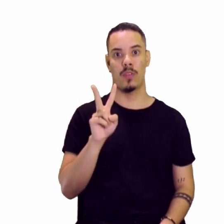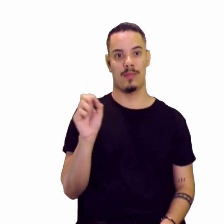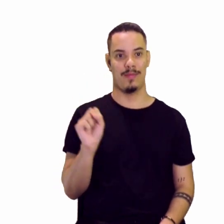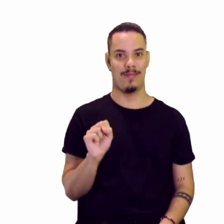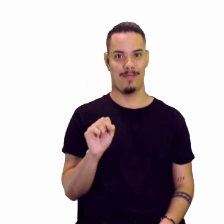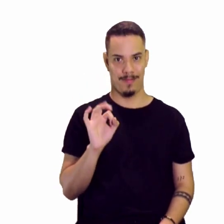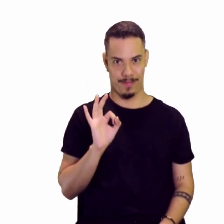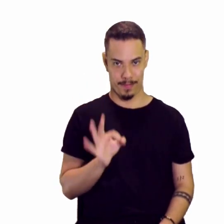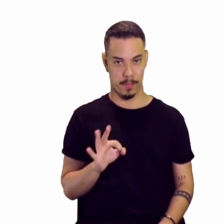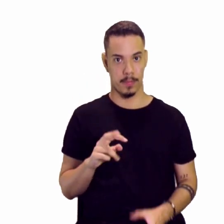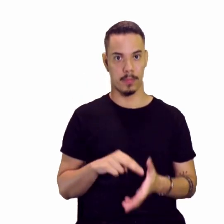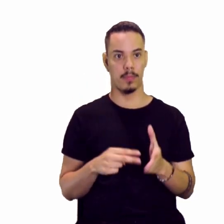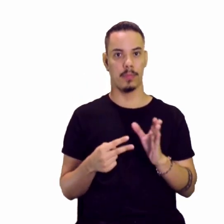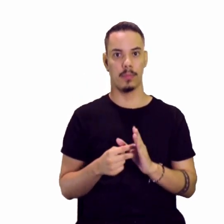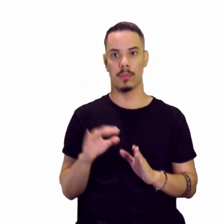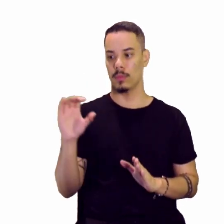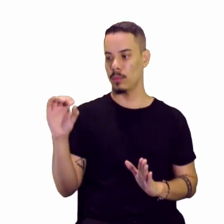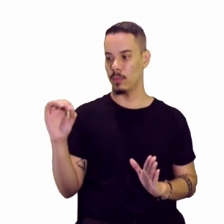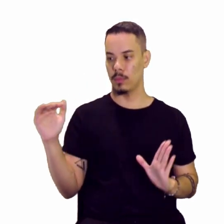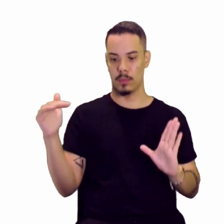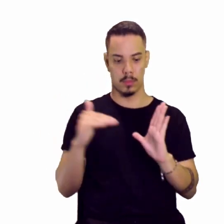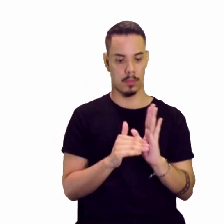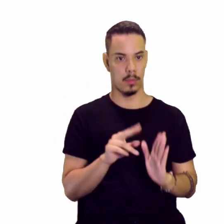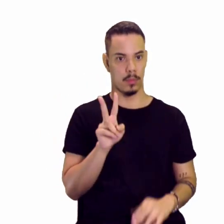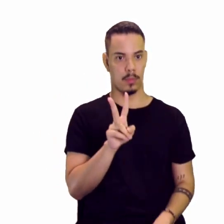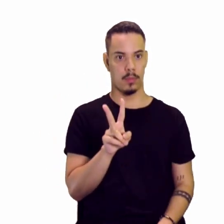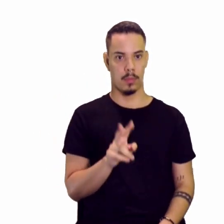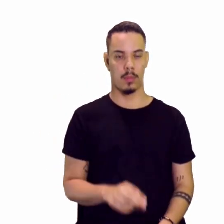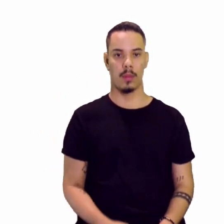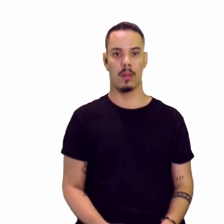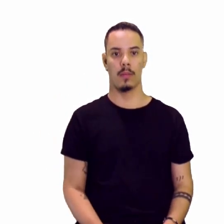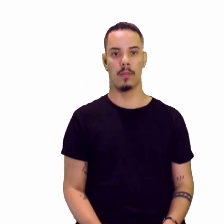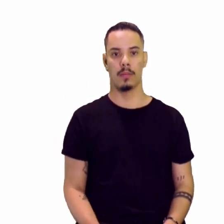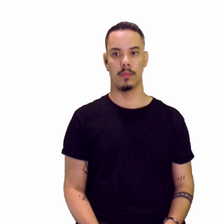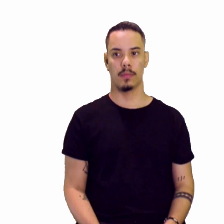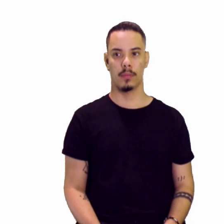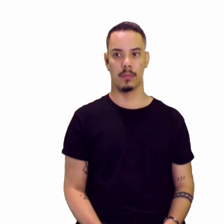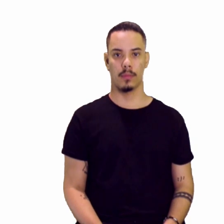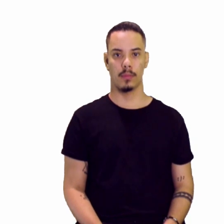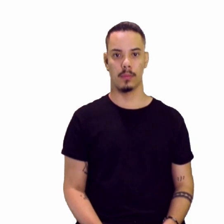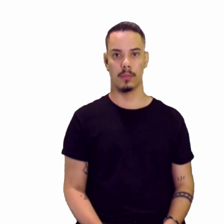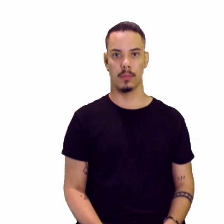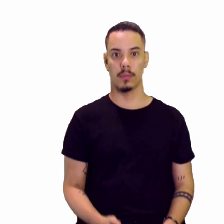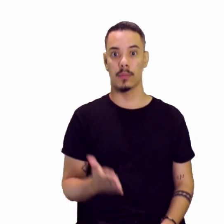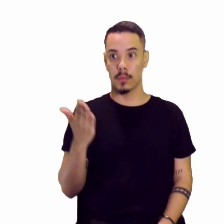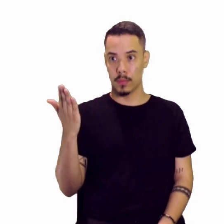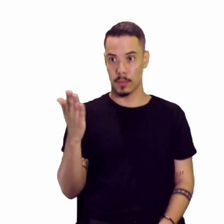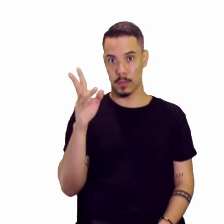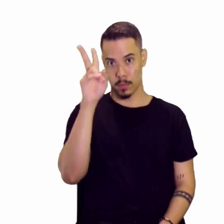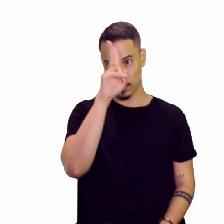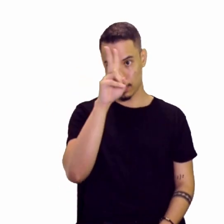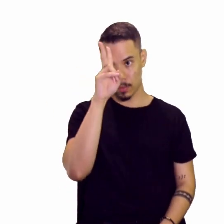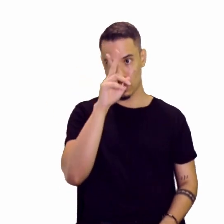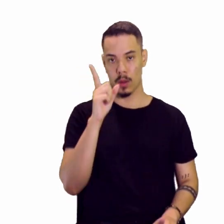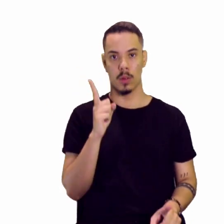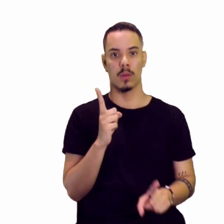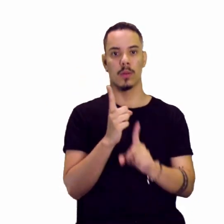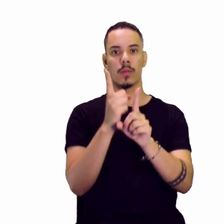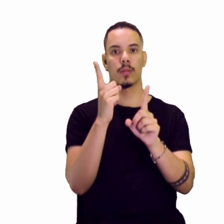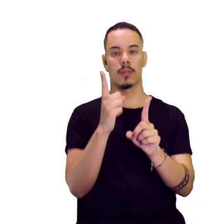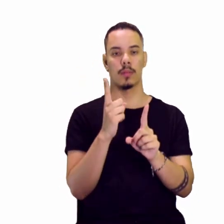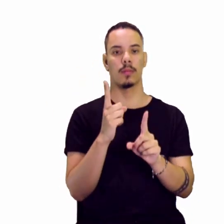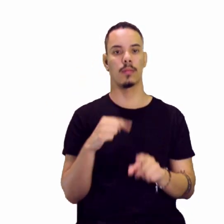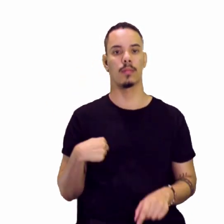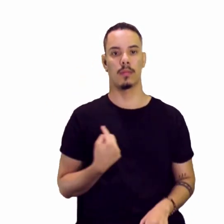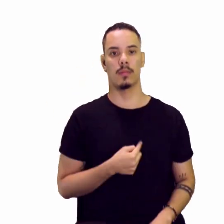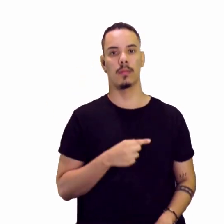né? Significa que vai de 0 a 2, não é isso? Isso. Então ali, pessoal, olha só, lembrando que para encontrar a força da arrancada,